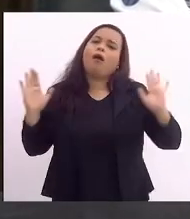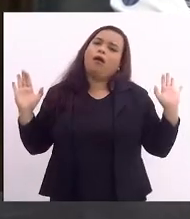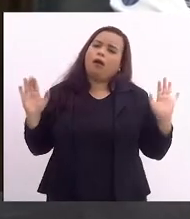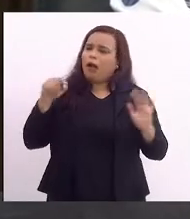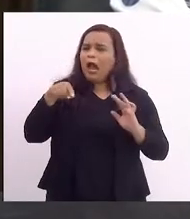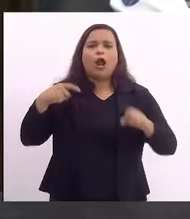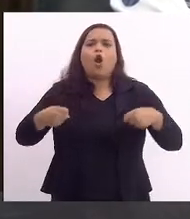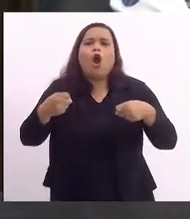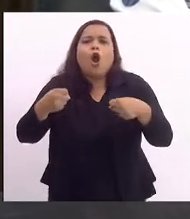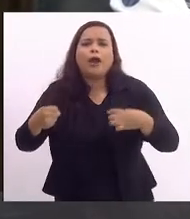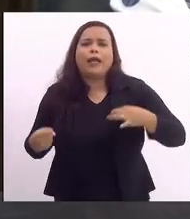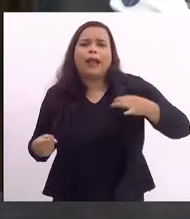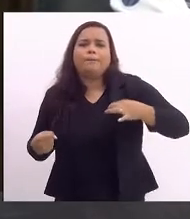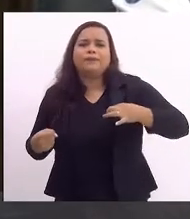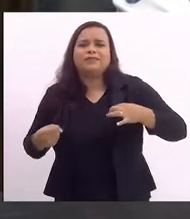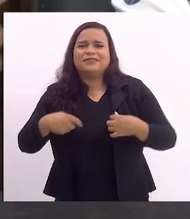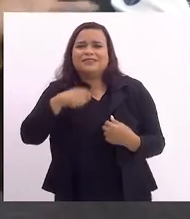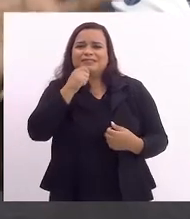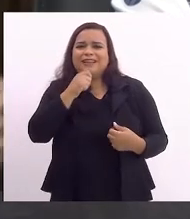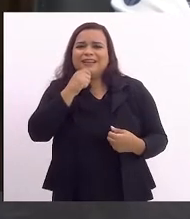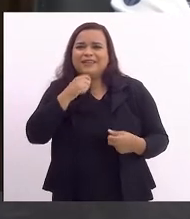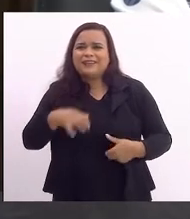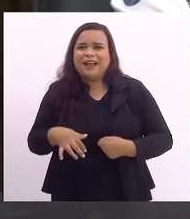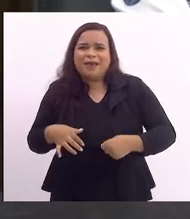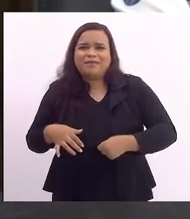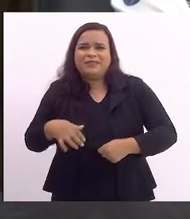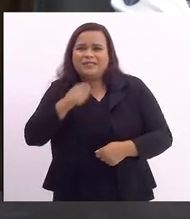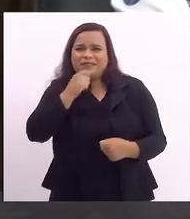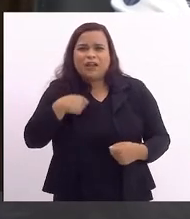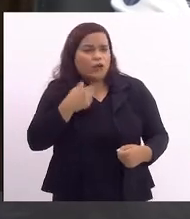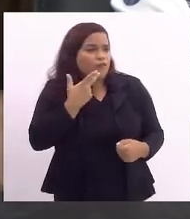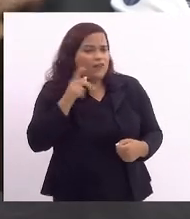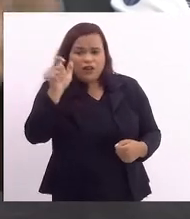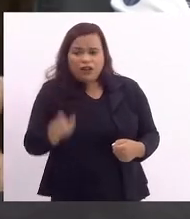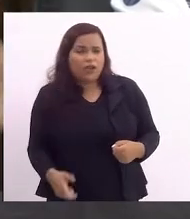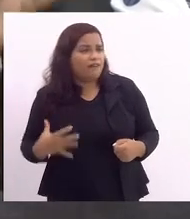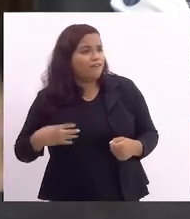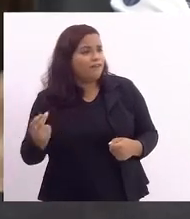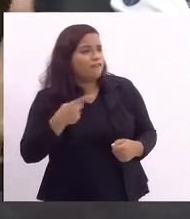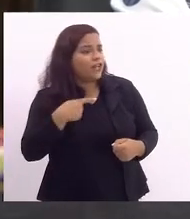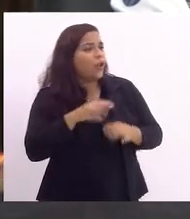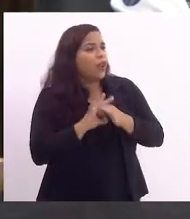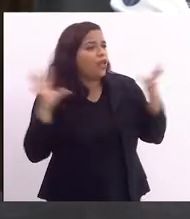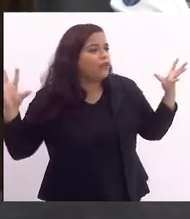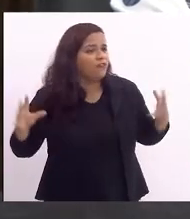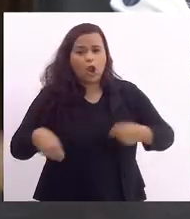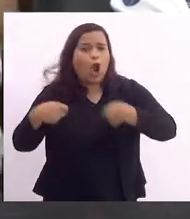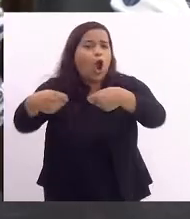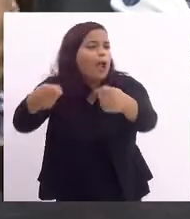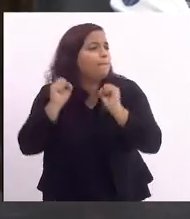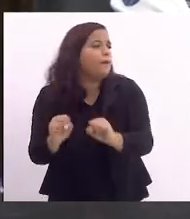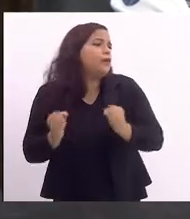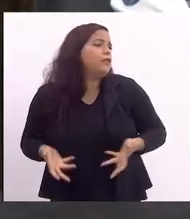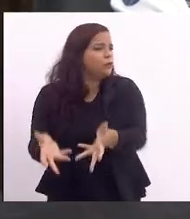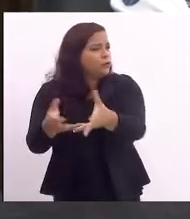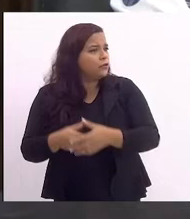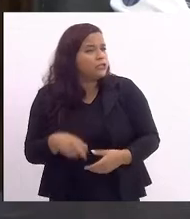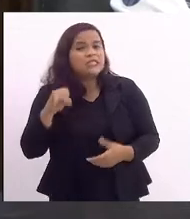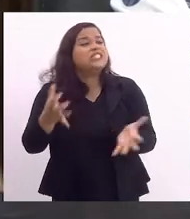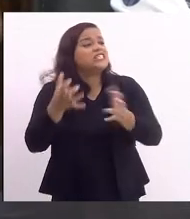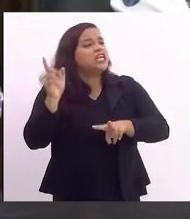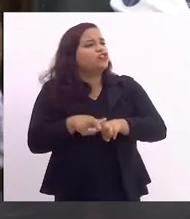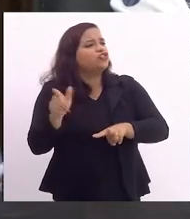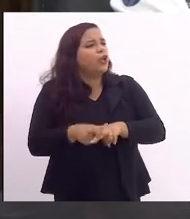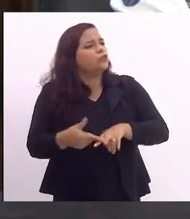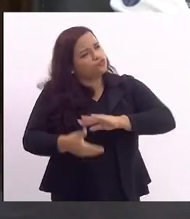está correndo sem camisa. Eu falei, ele é livre. Ele é livre, ele tem que correr sem camisa. E se quiser, vai tirar o chinelo.